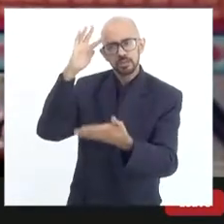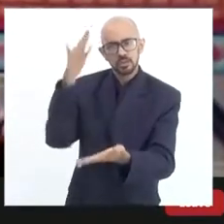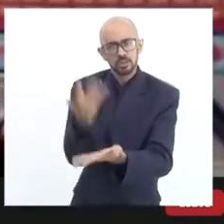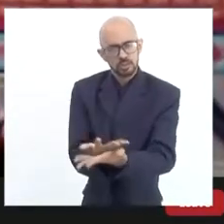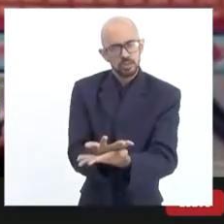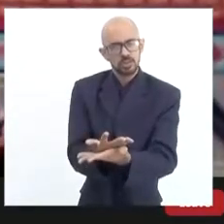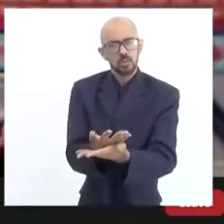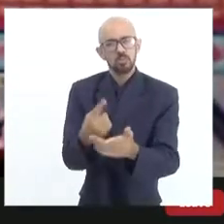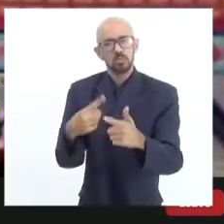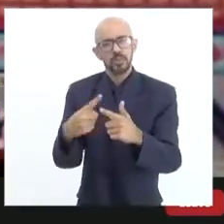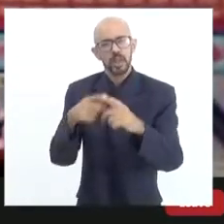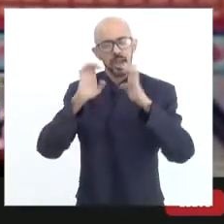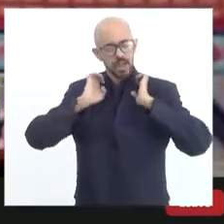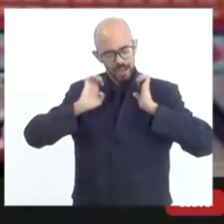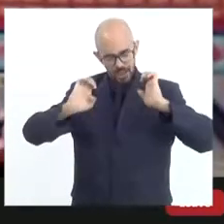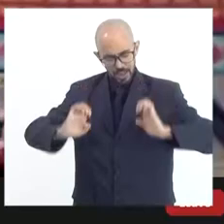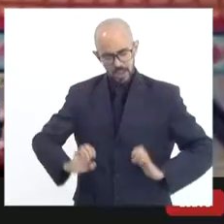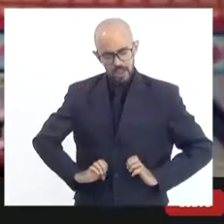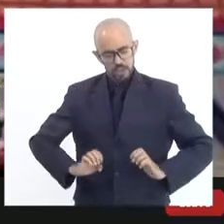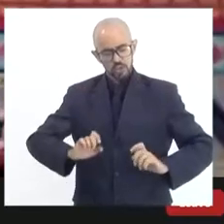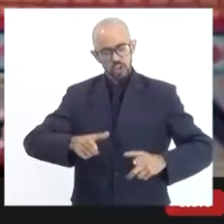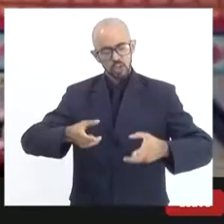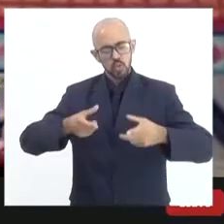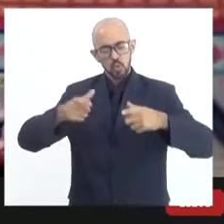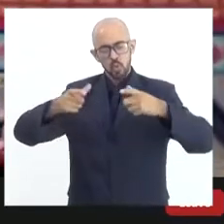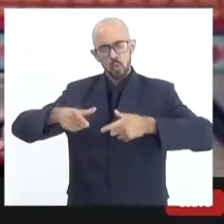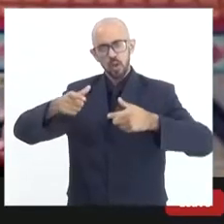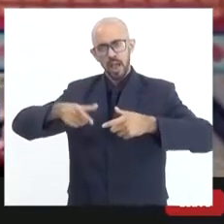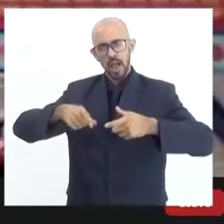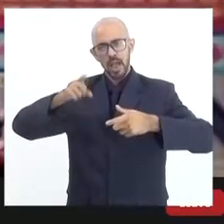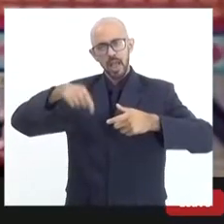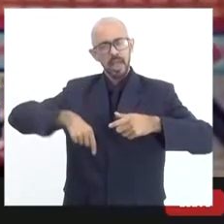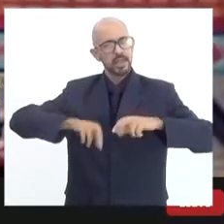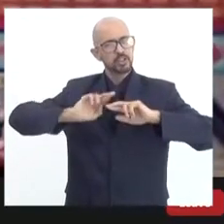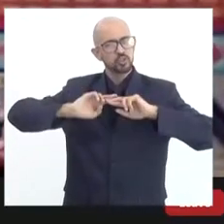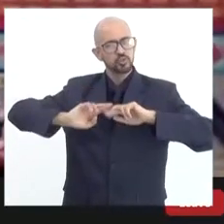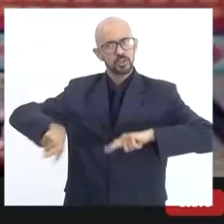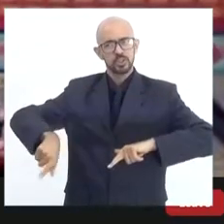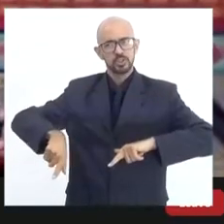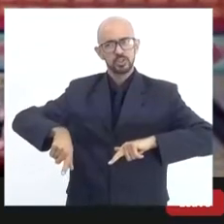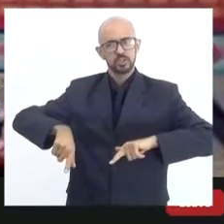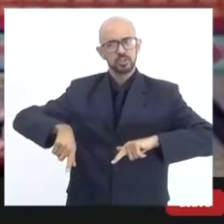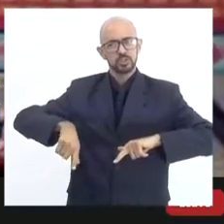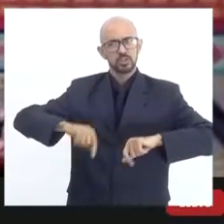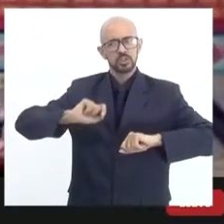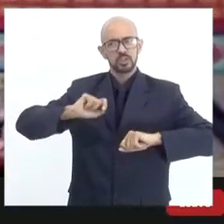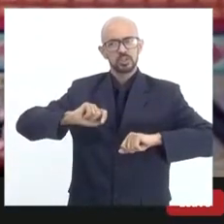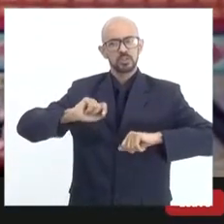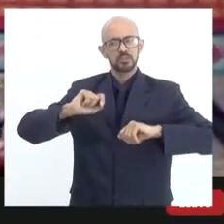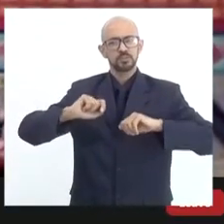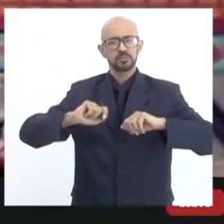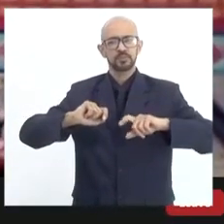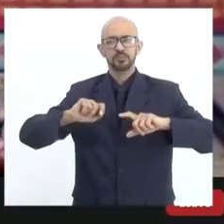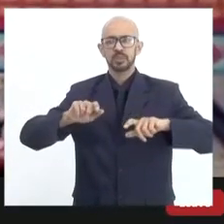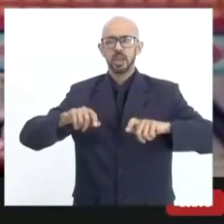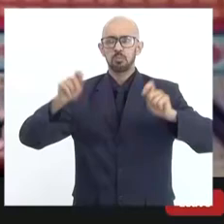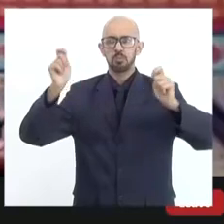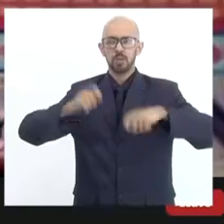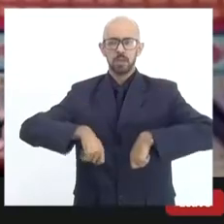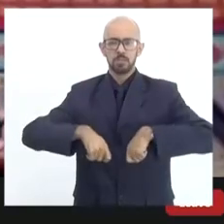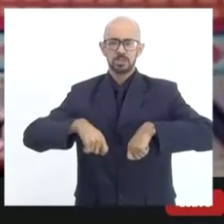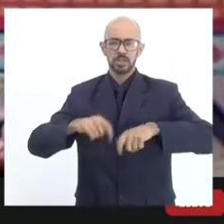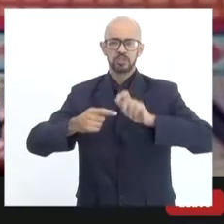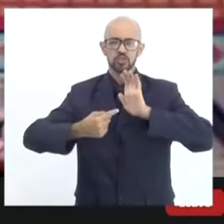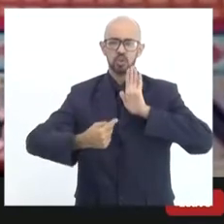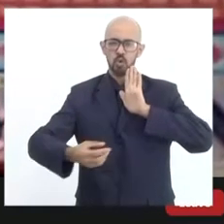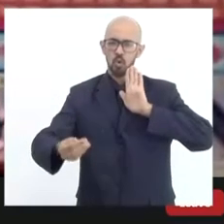ética e a estética desses espaços é completamente subvertida. E a possibilidade de colocar na ordem